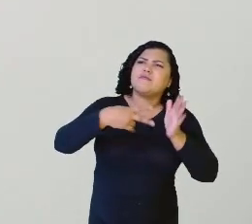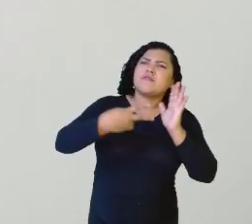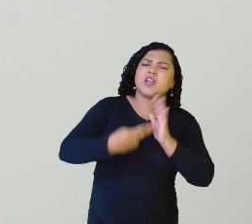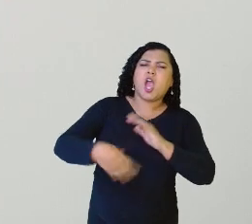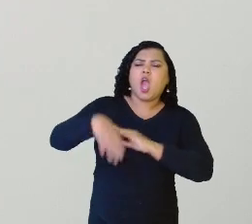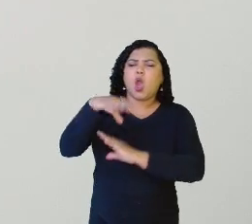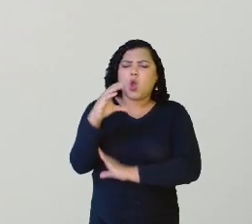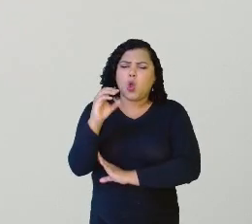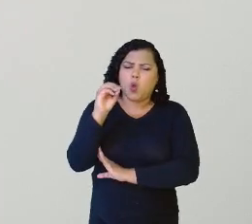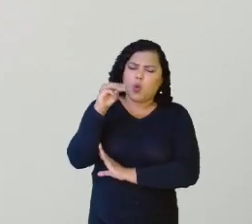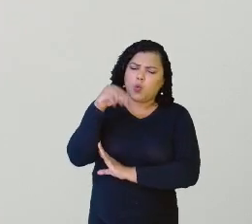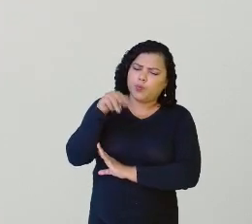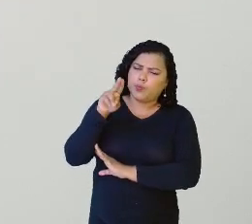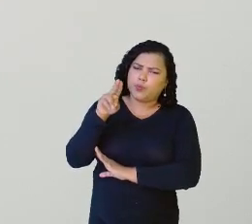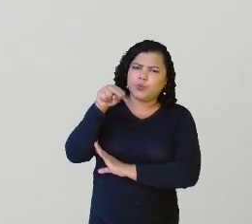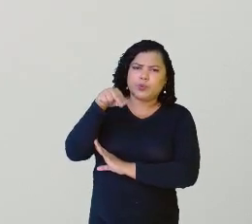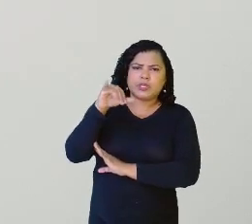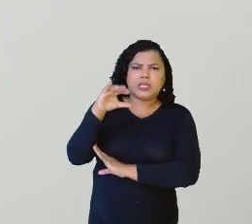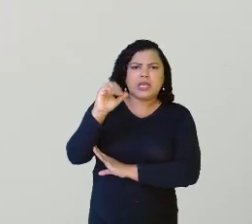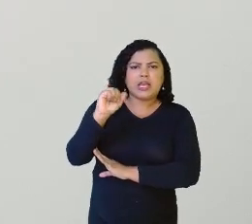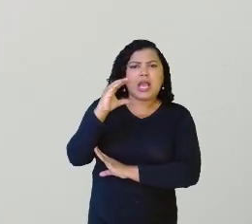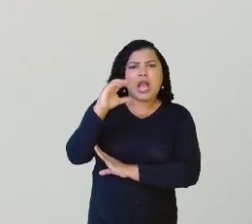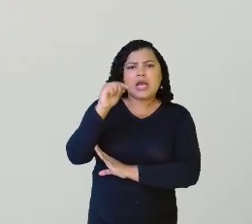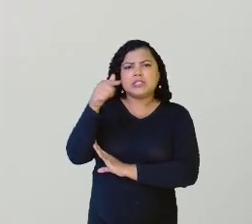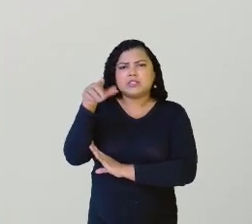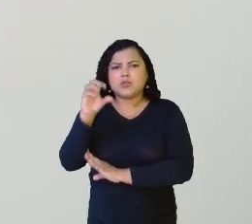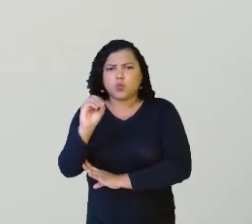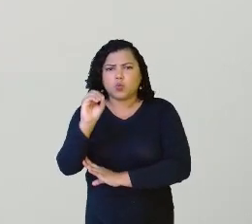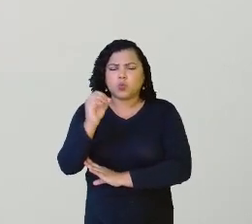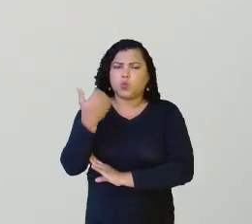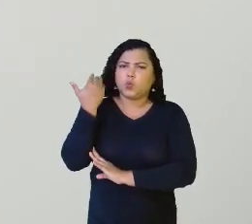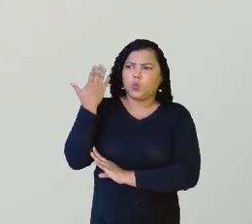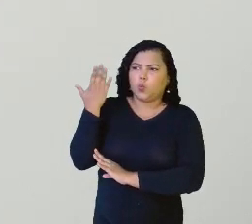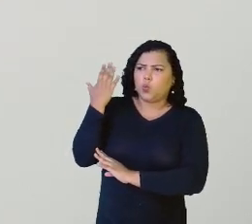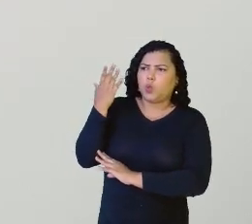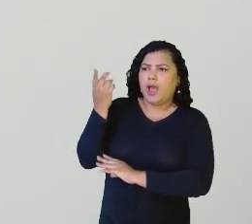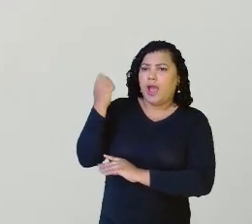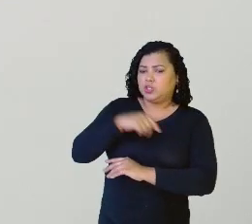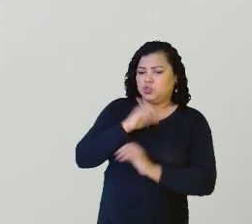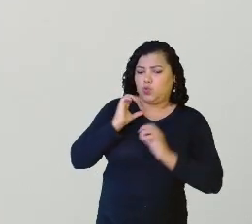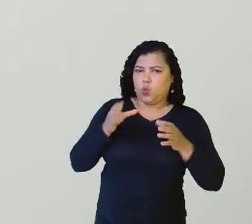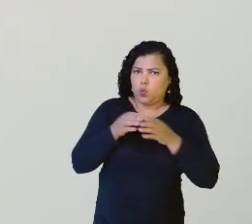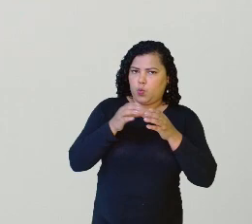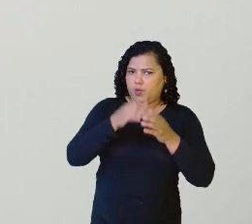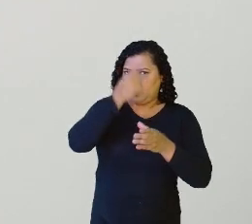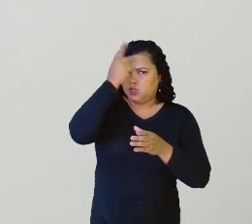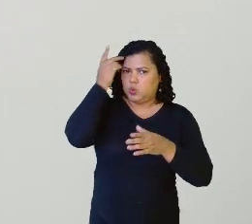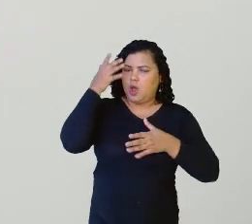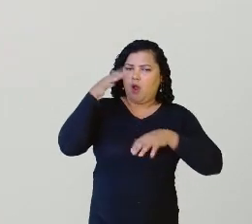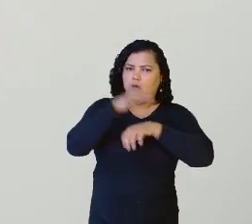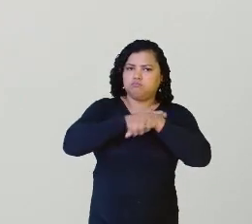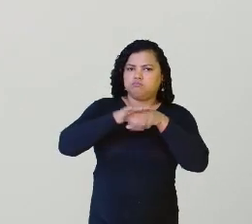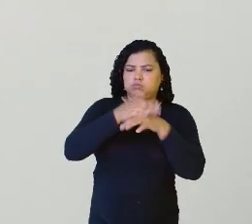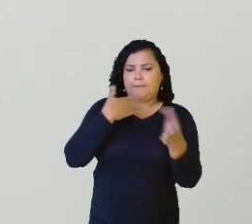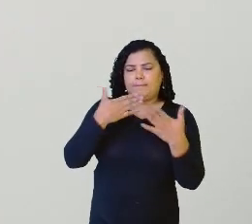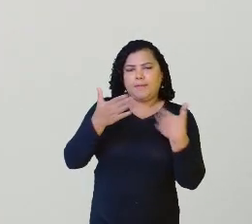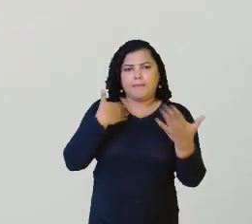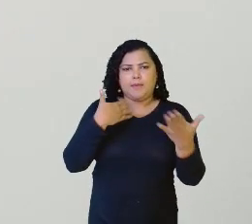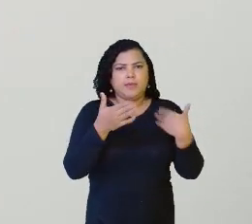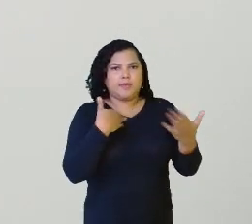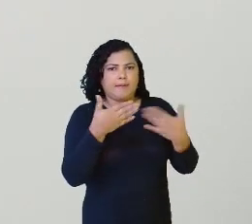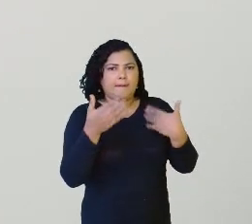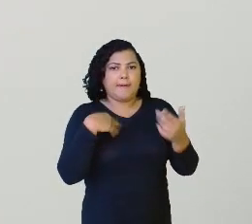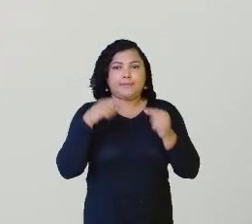Eu trouxe aqui essa imagem na tela de várias pessoas falando, né? Os balãozinhos que eu já mostrei, que esse